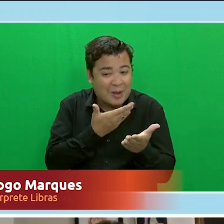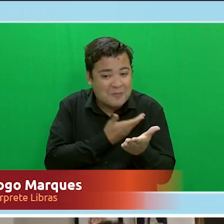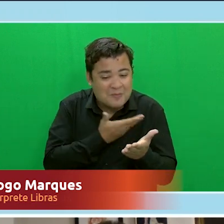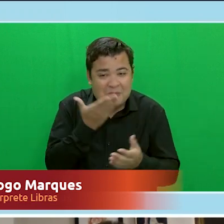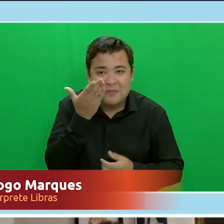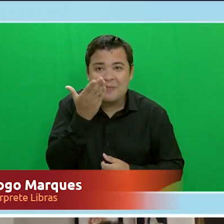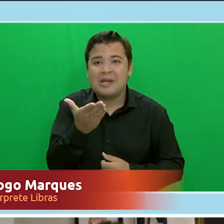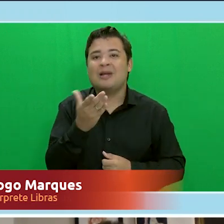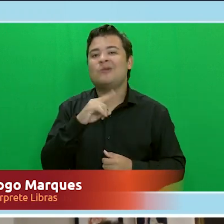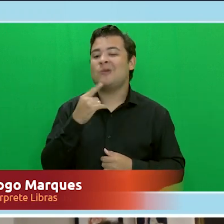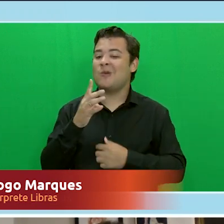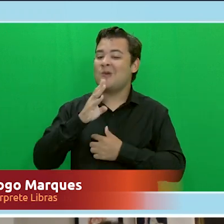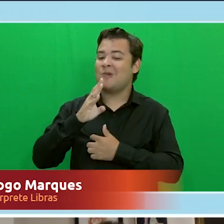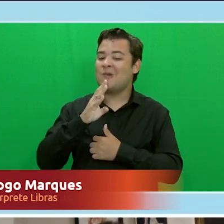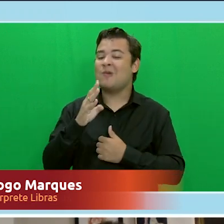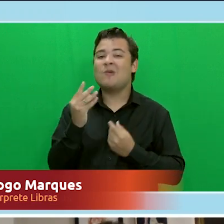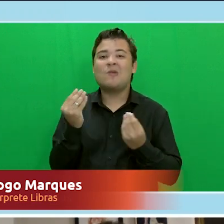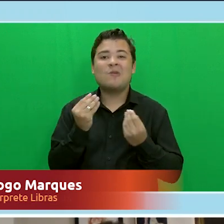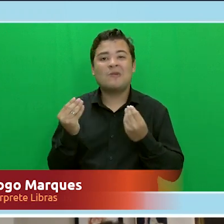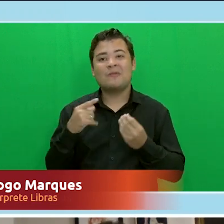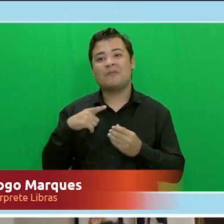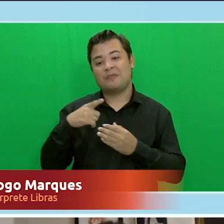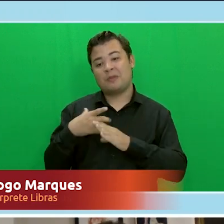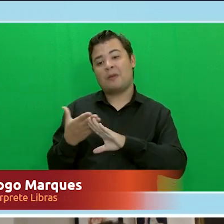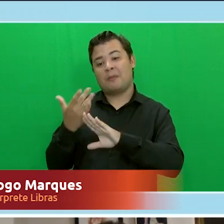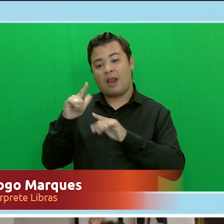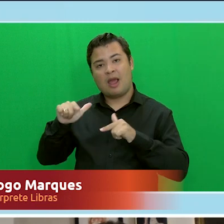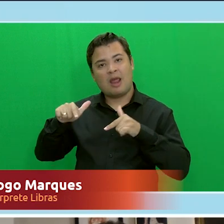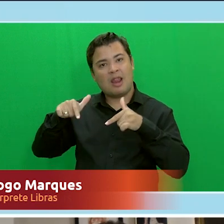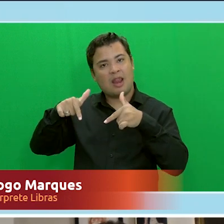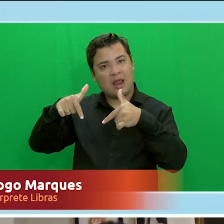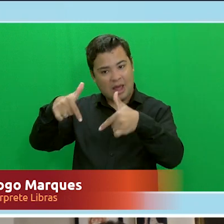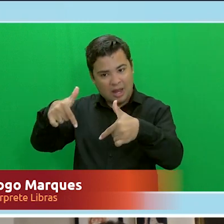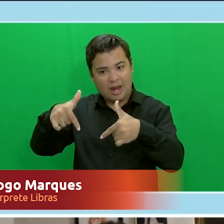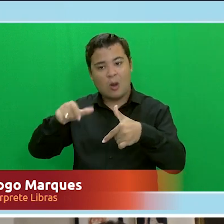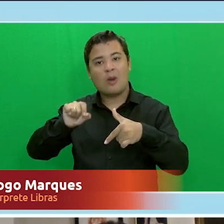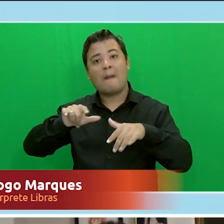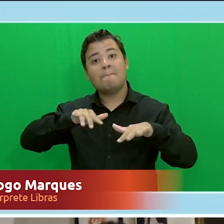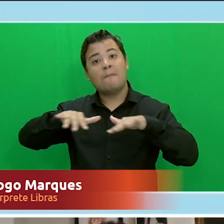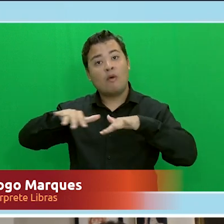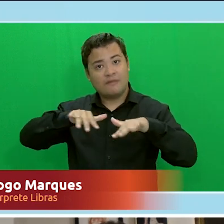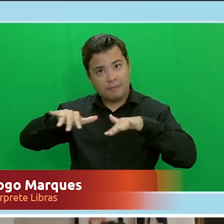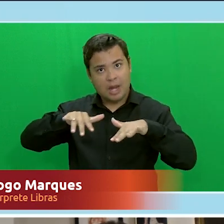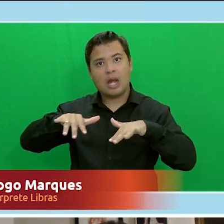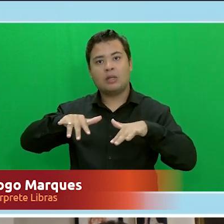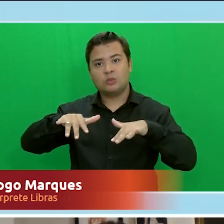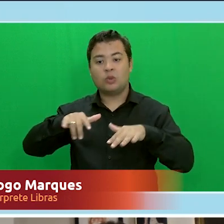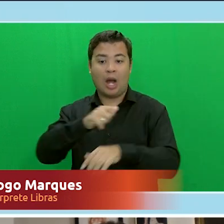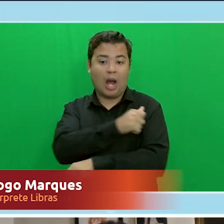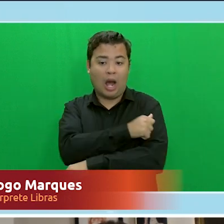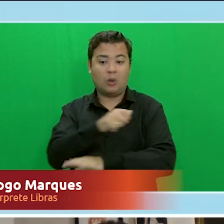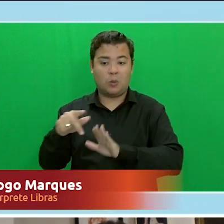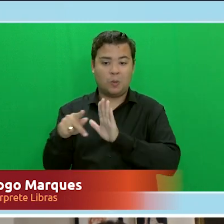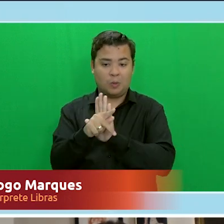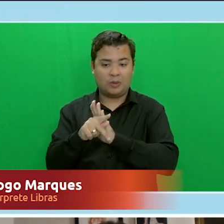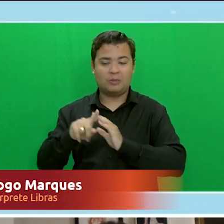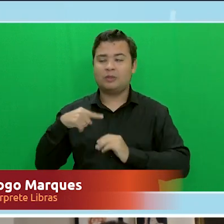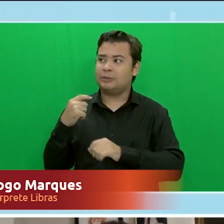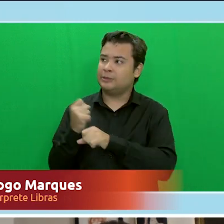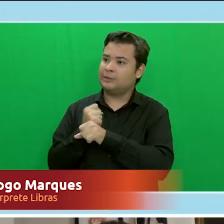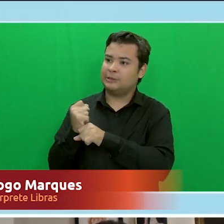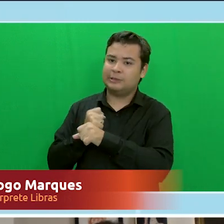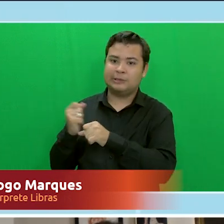com essa minha amiga. E nos conhecemos quando militantes no movimento estudantil, né? Bacana, então, é uma